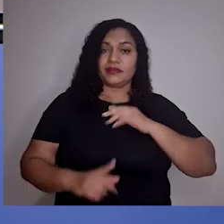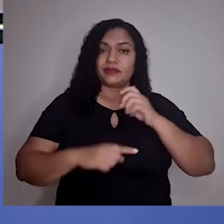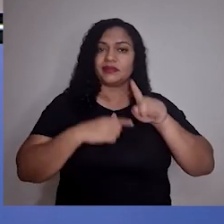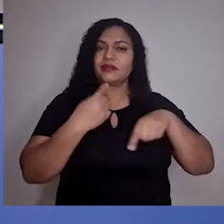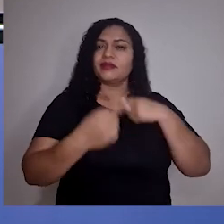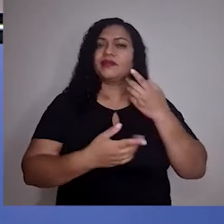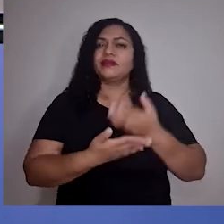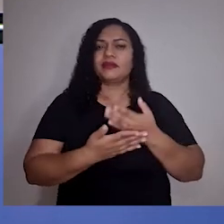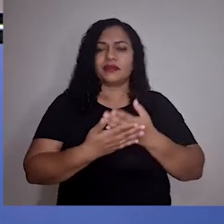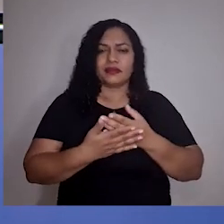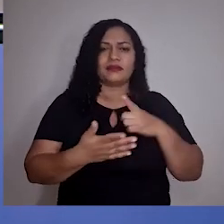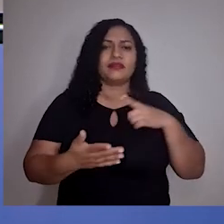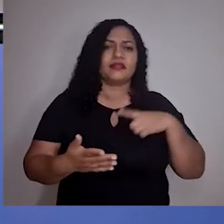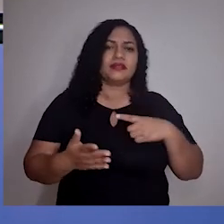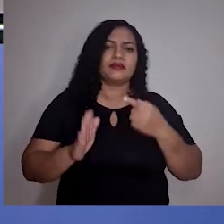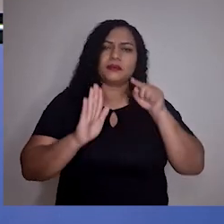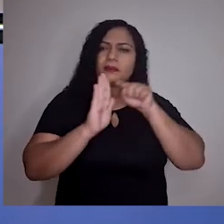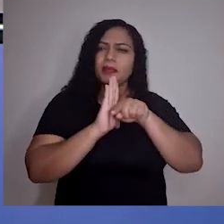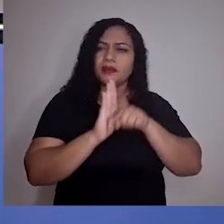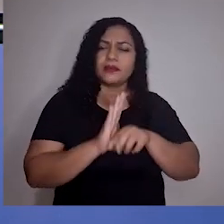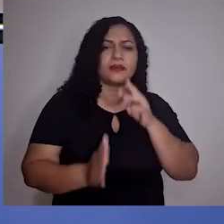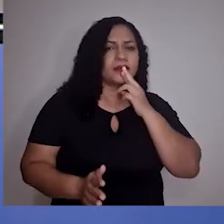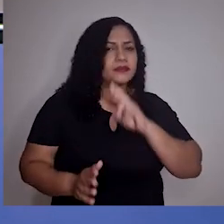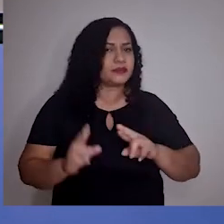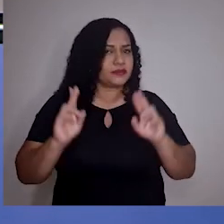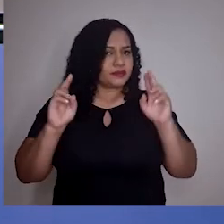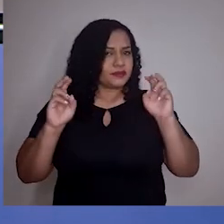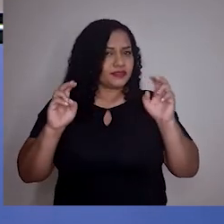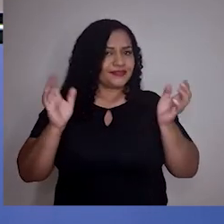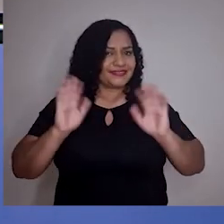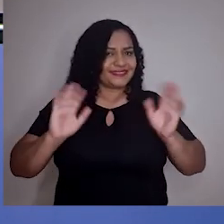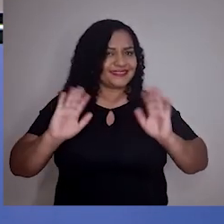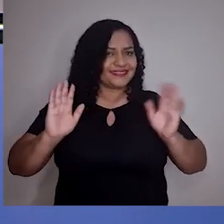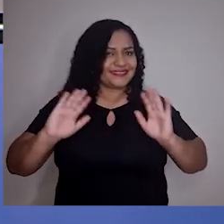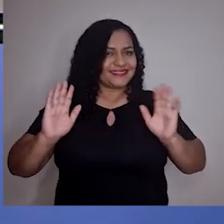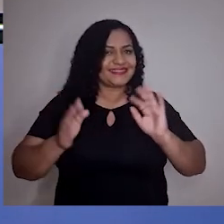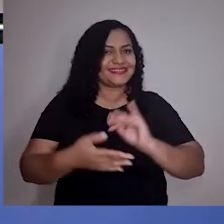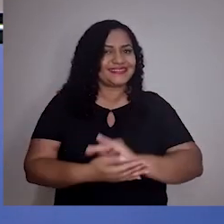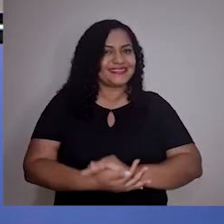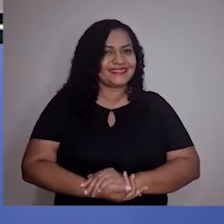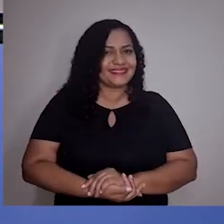na próxima aula a gente resolve alguns exercícios sobre esse assunto. Tchau, tchau!